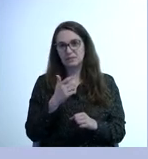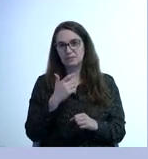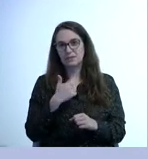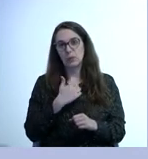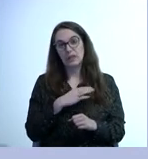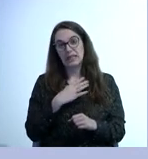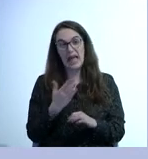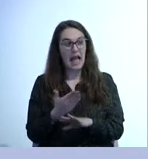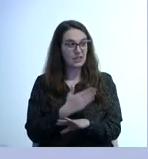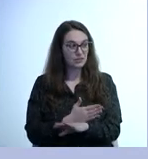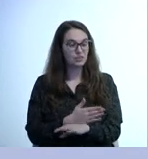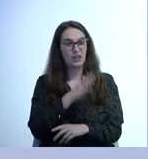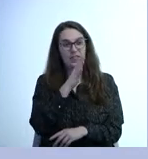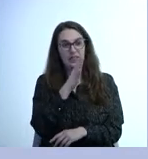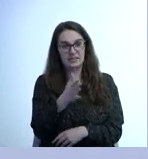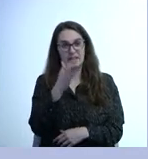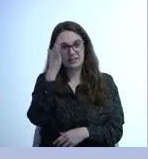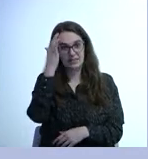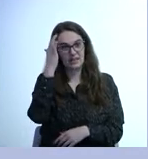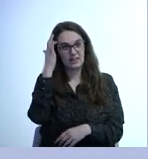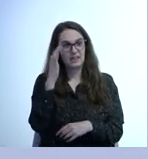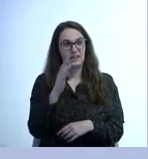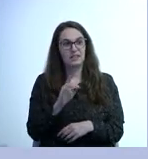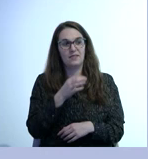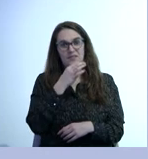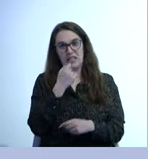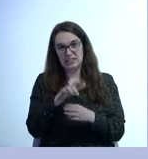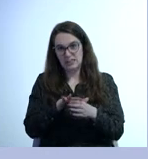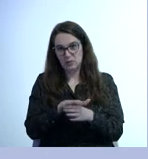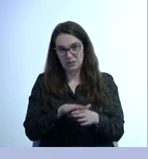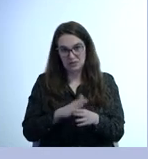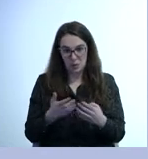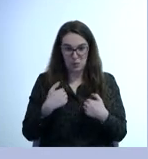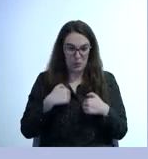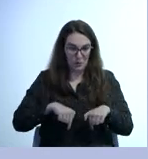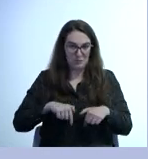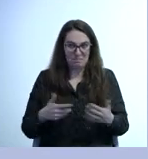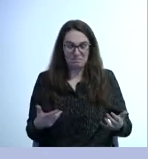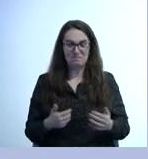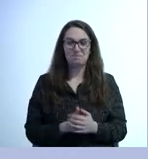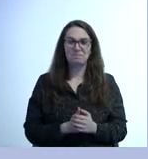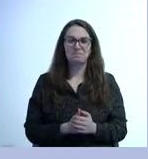queria referir esta situação, digamos, em que estou hoje,